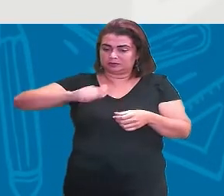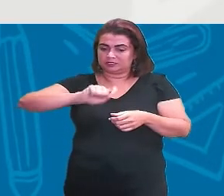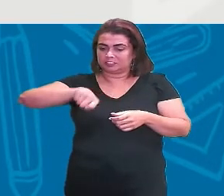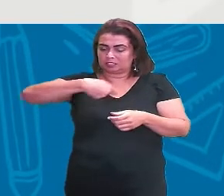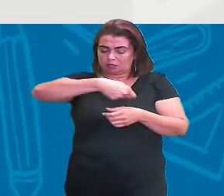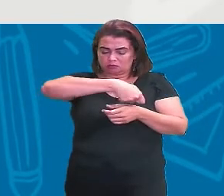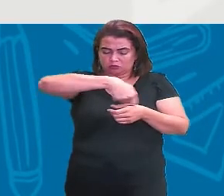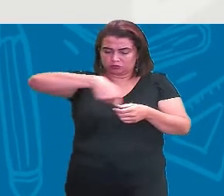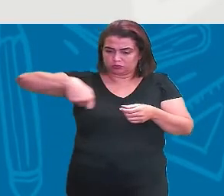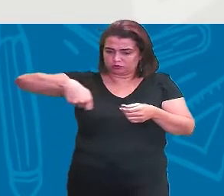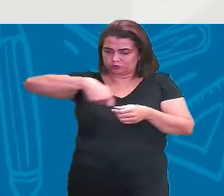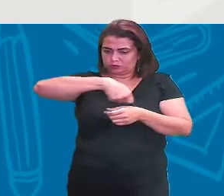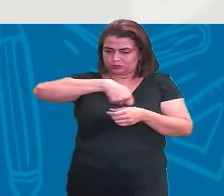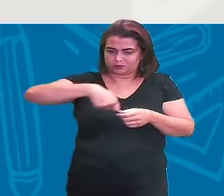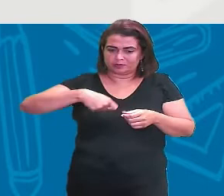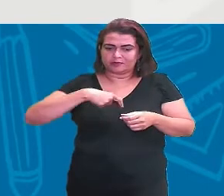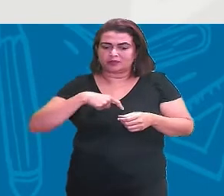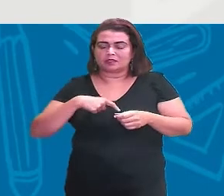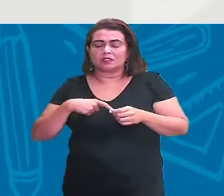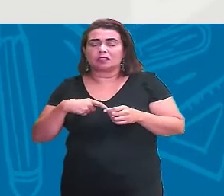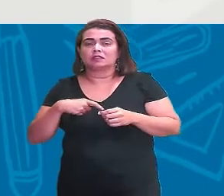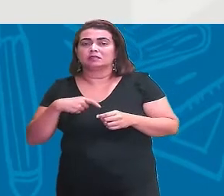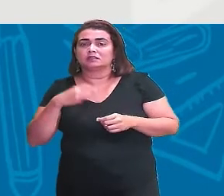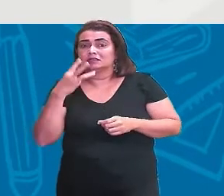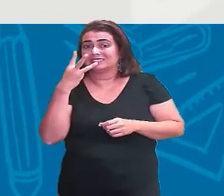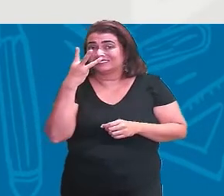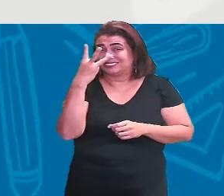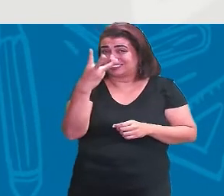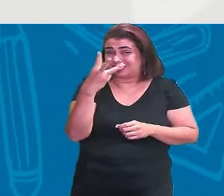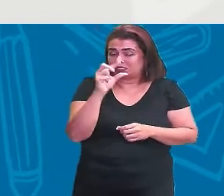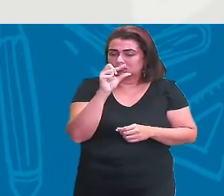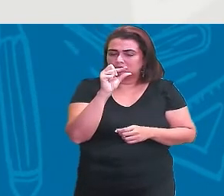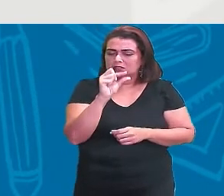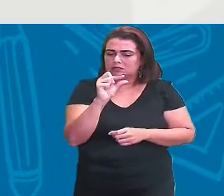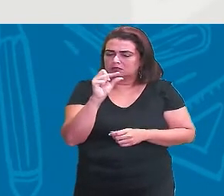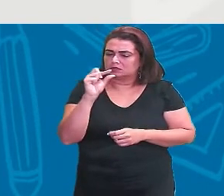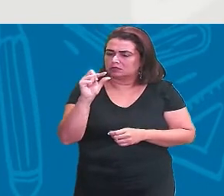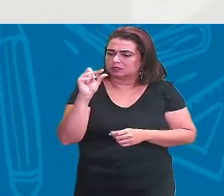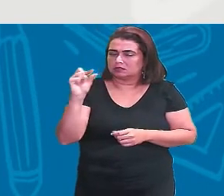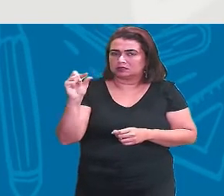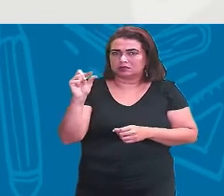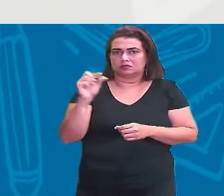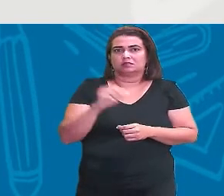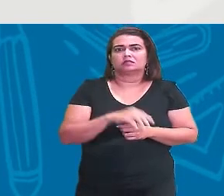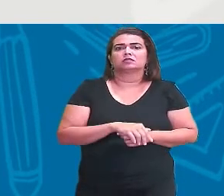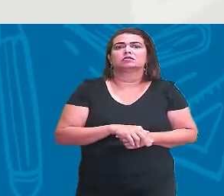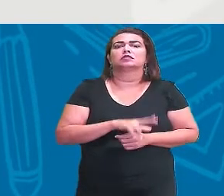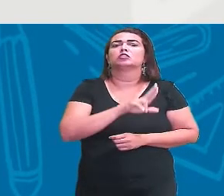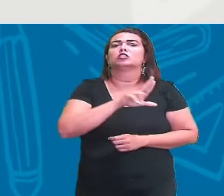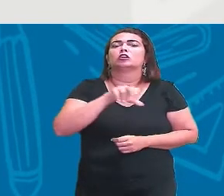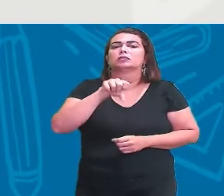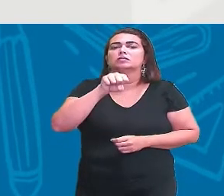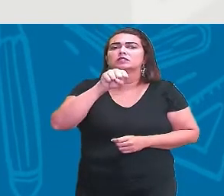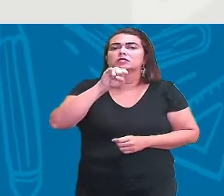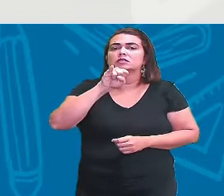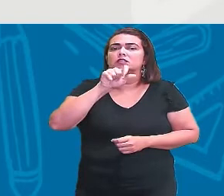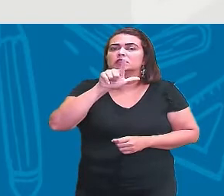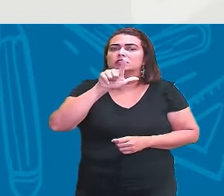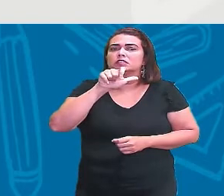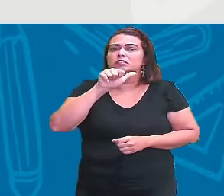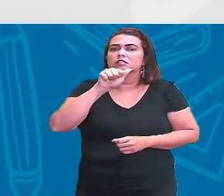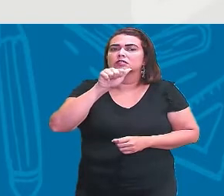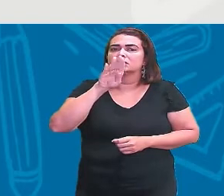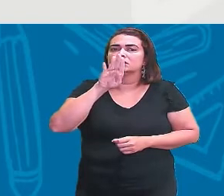em 3 sílabas, não foi? Então, isso aí a gente chama de sílabas.